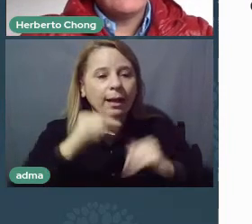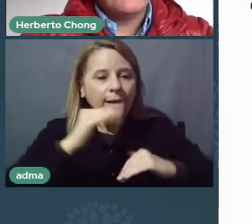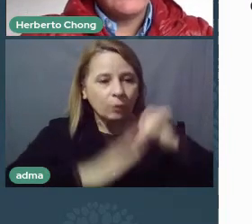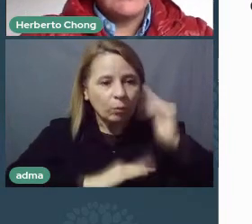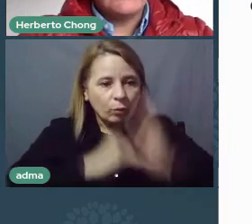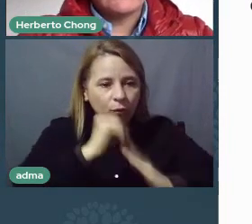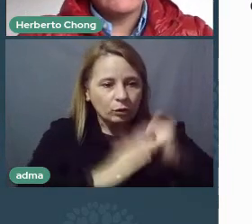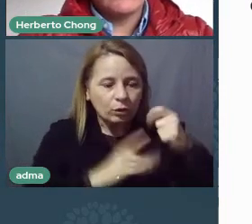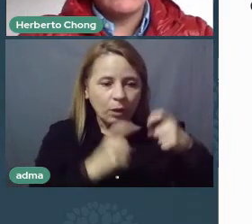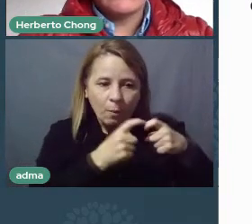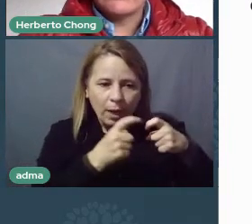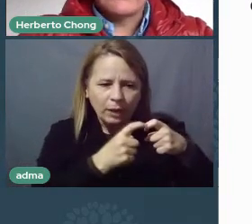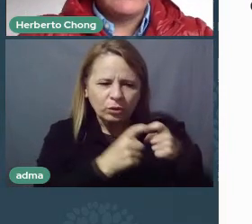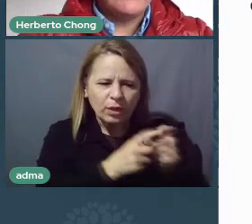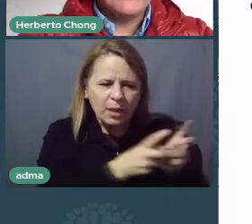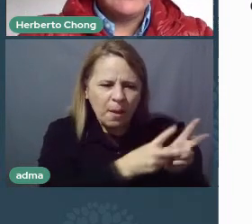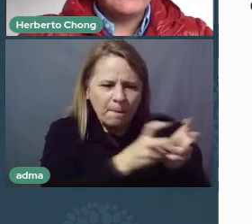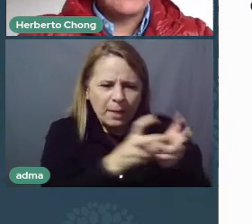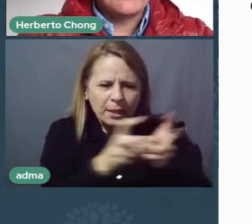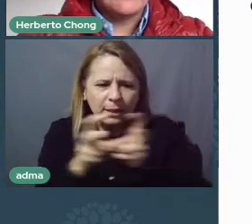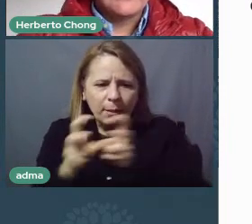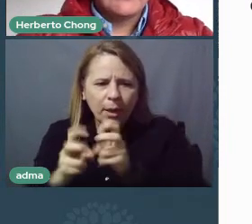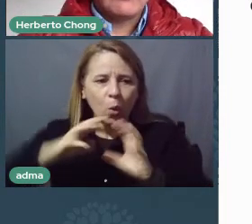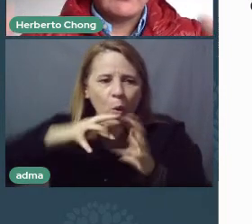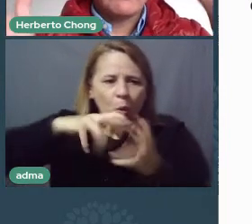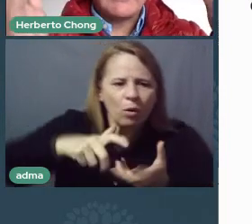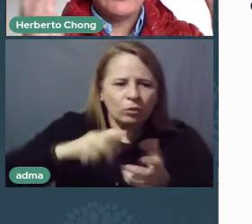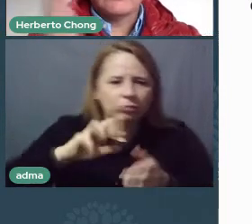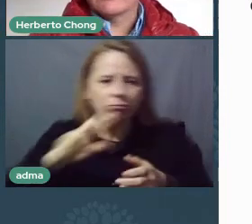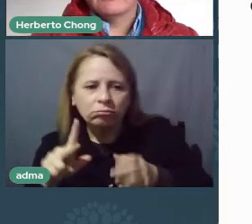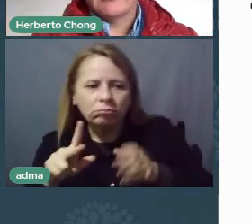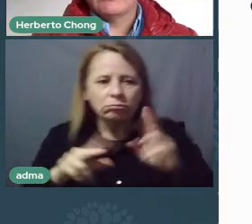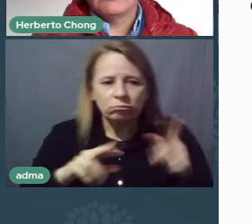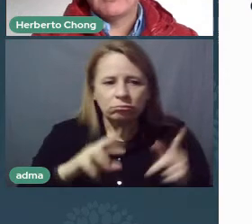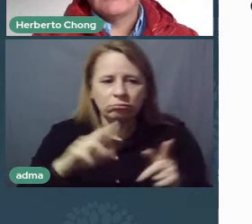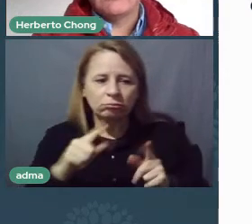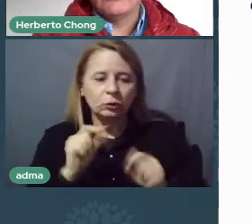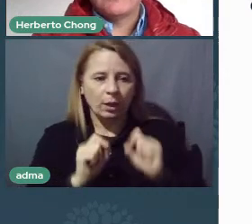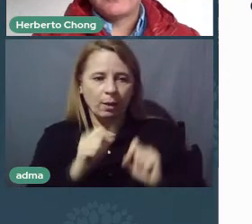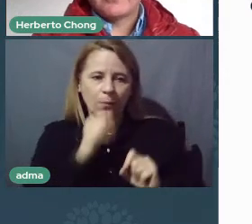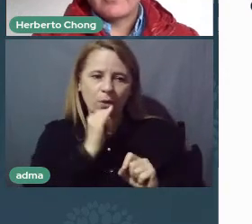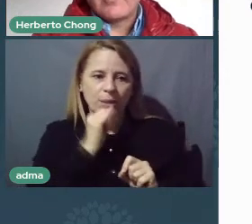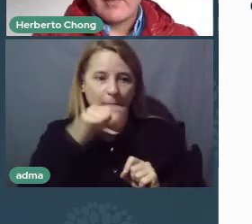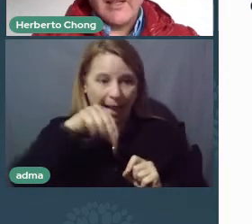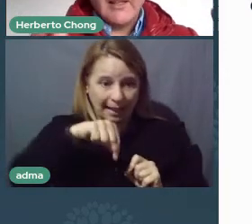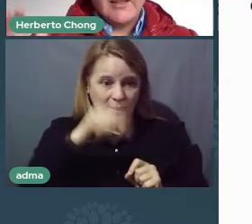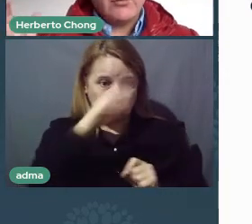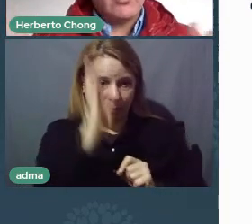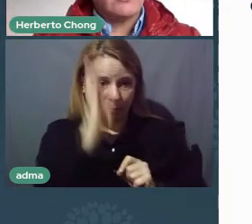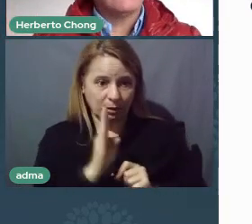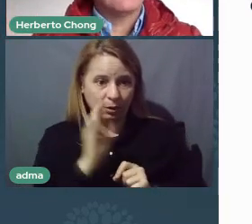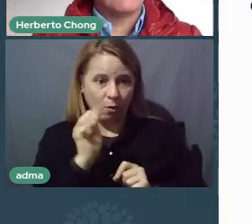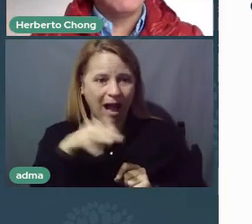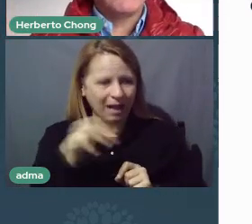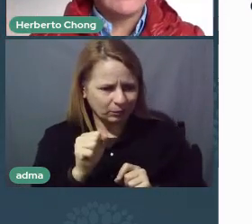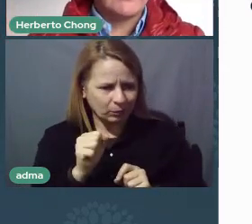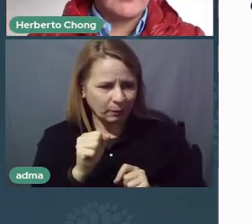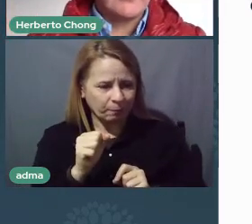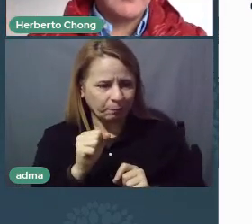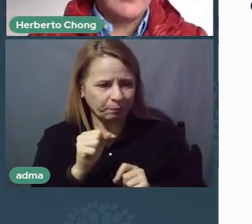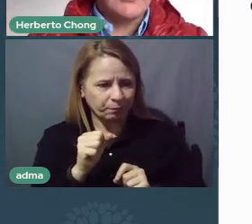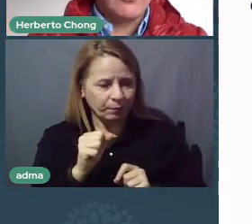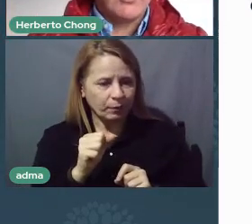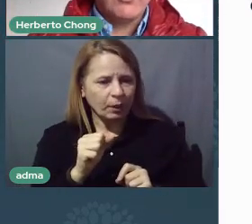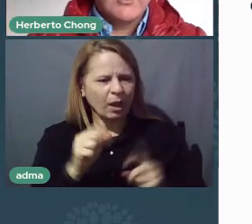quais são as diferenças no mundo todo. É evidente que o asmático que eu tenho no Brasil, ele não só não se